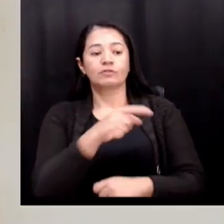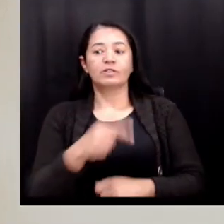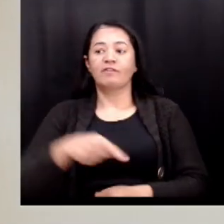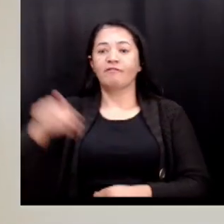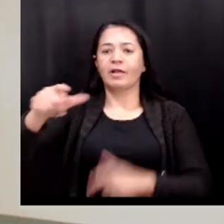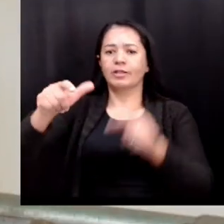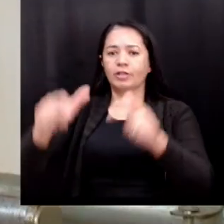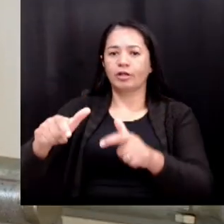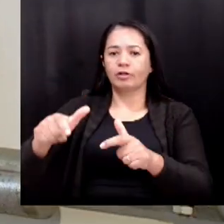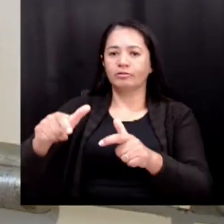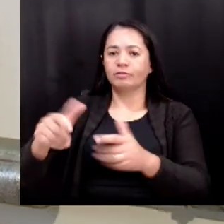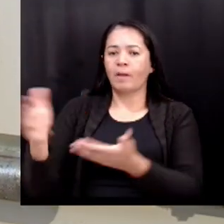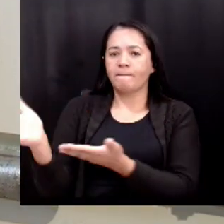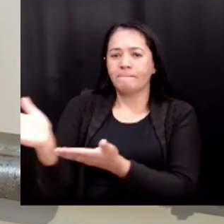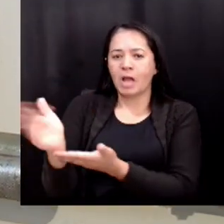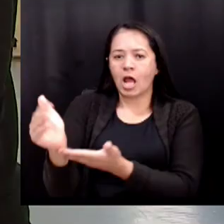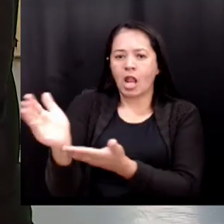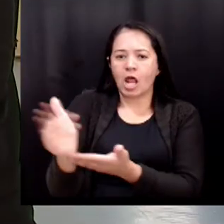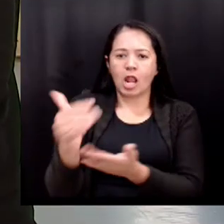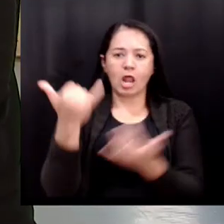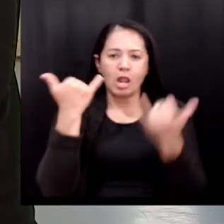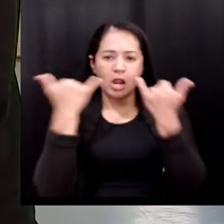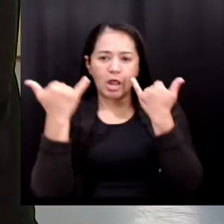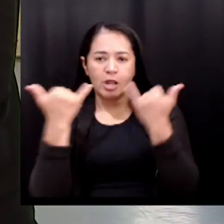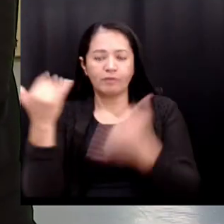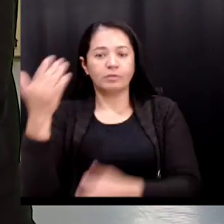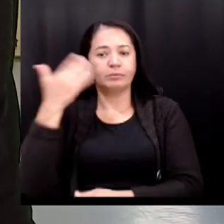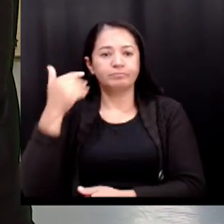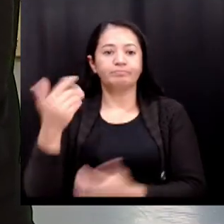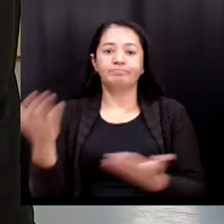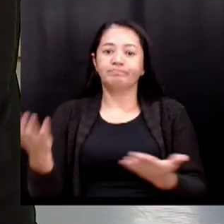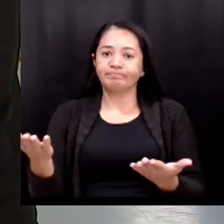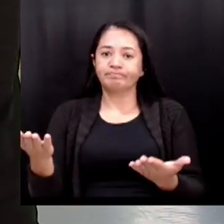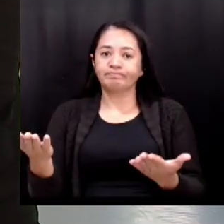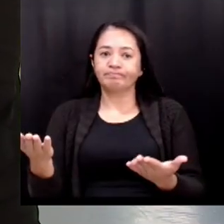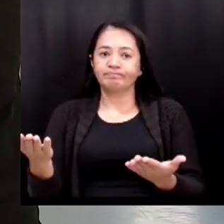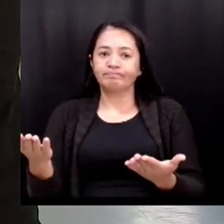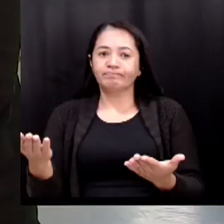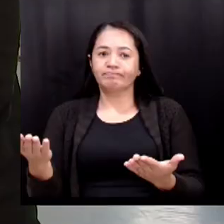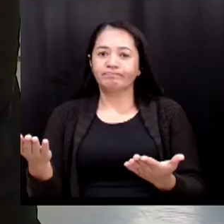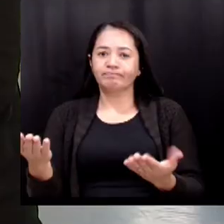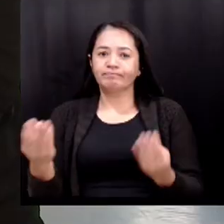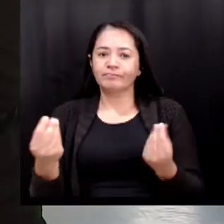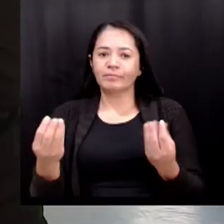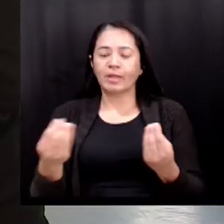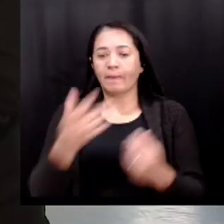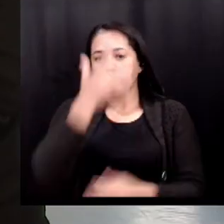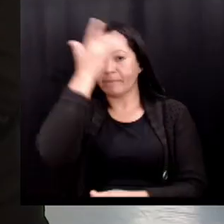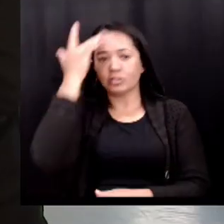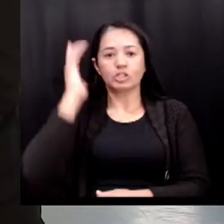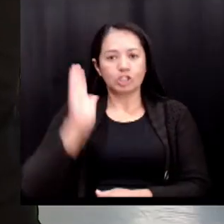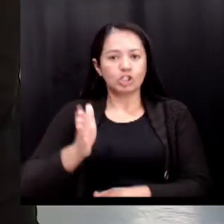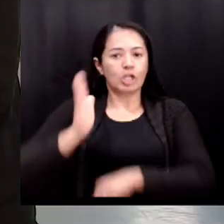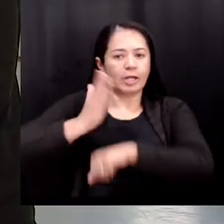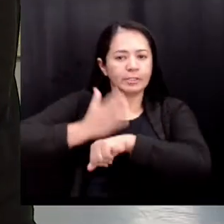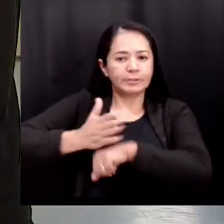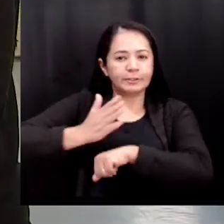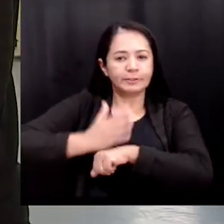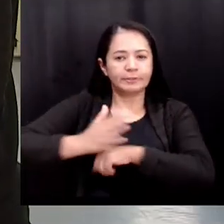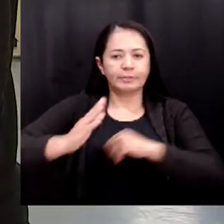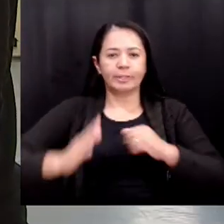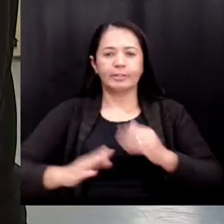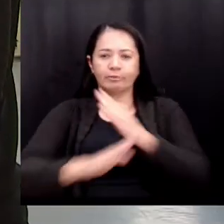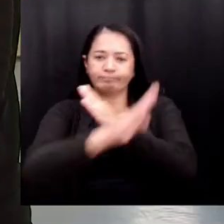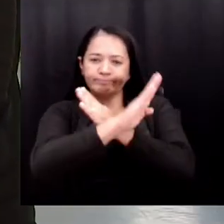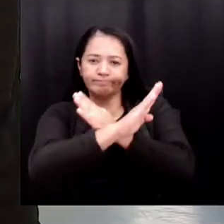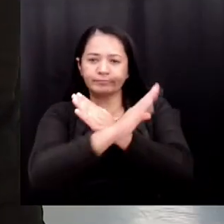coletem informações. Então, eram pessoas que já eram treinadas marcialmente dentro do